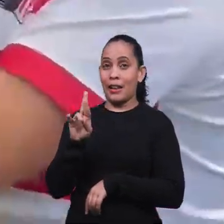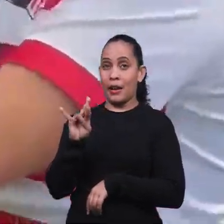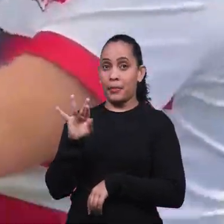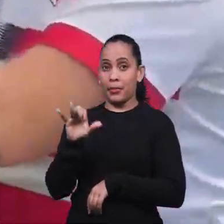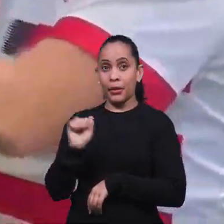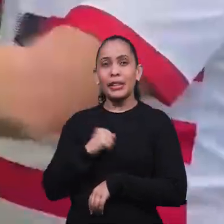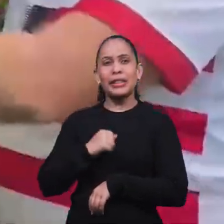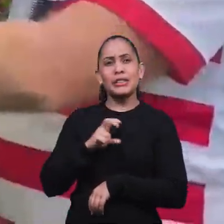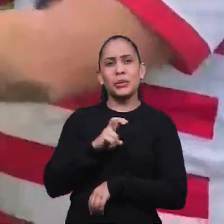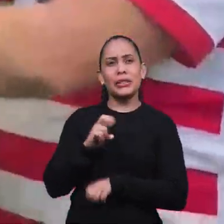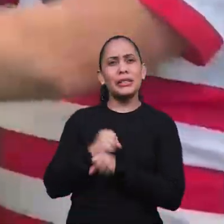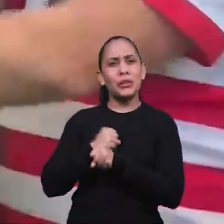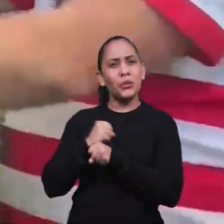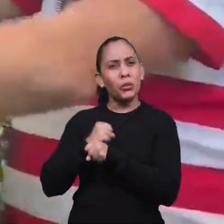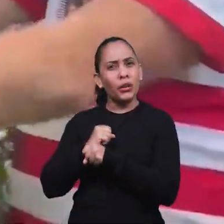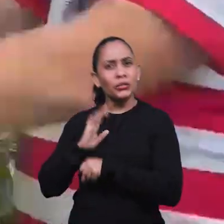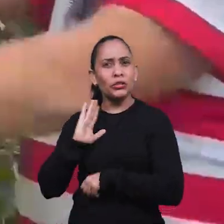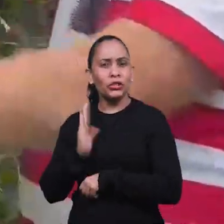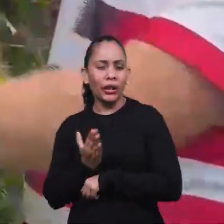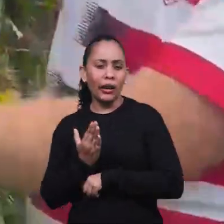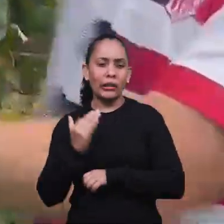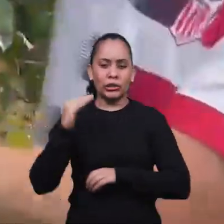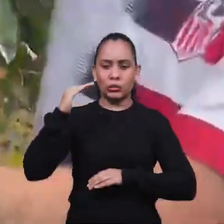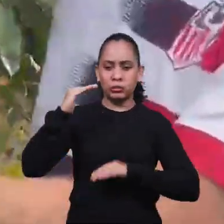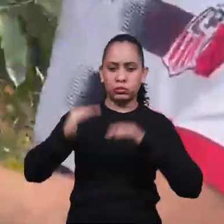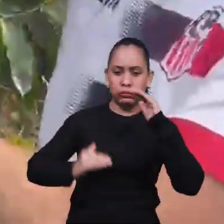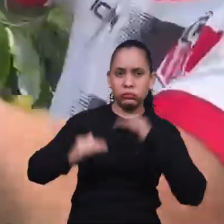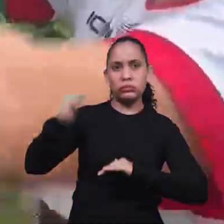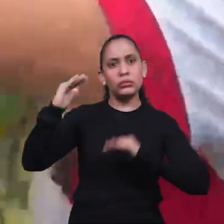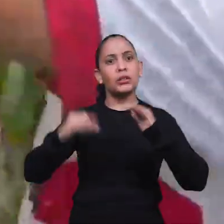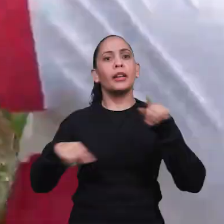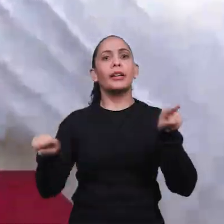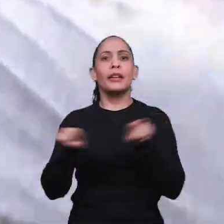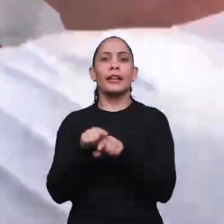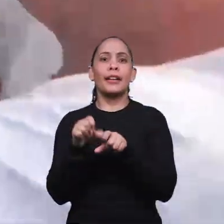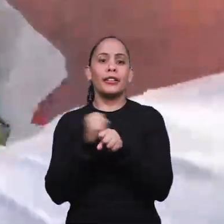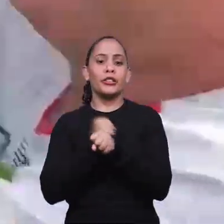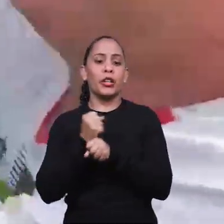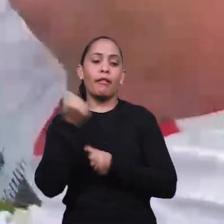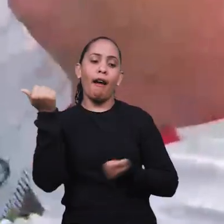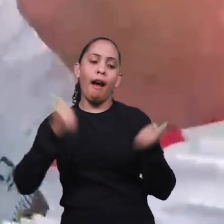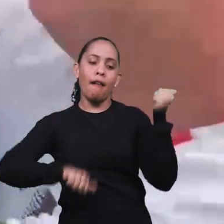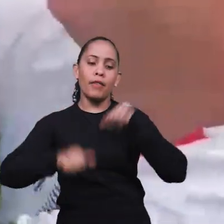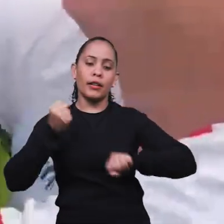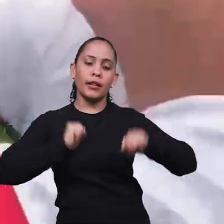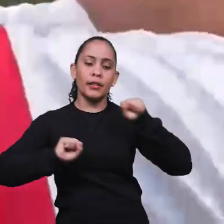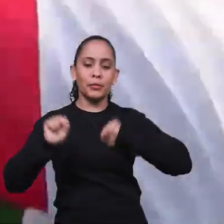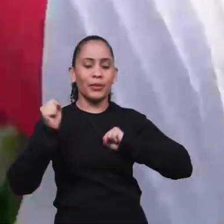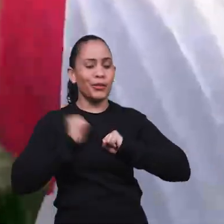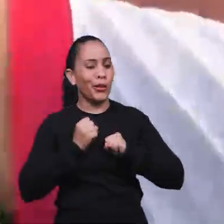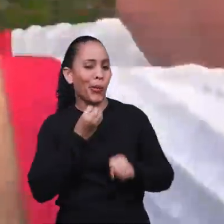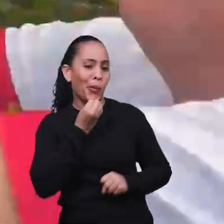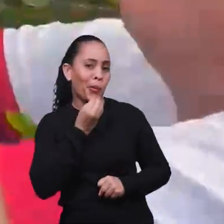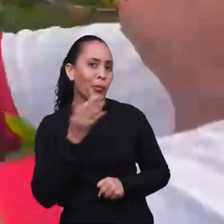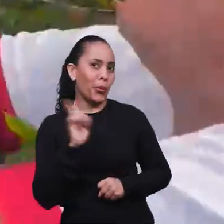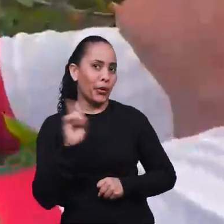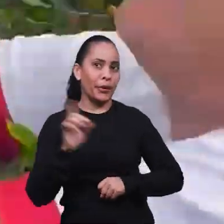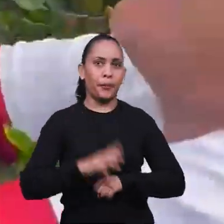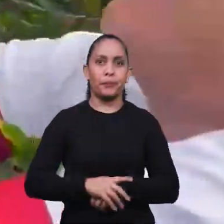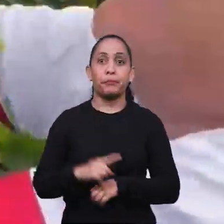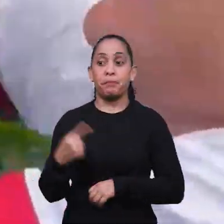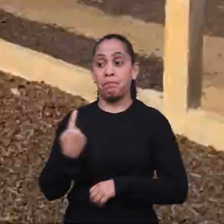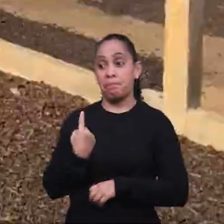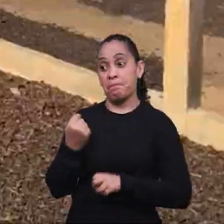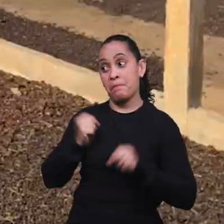de 45 anos. Em uma trajetória de altos e baixos, neste ano ele avalia que as expectativas não